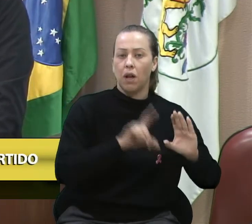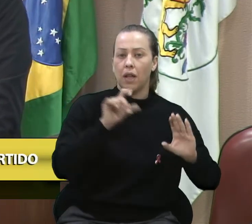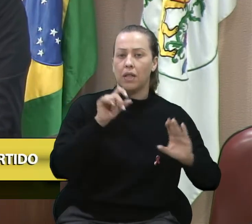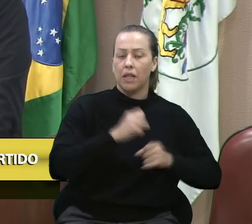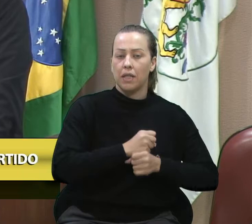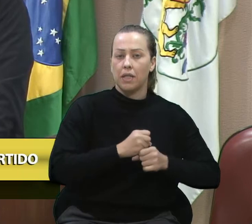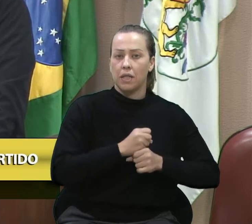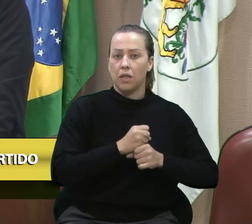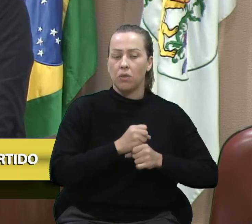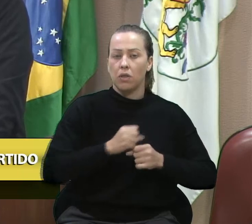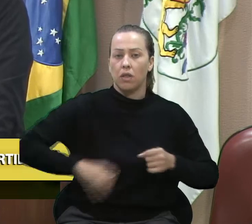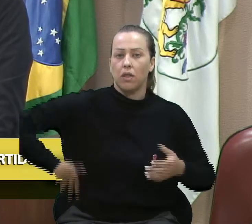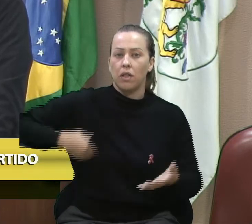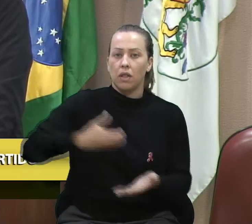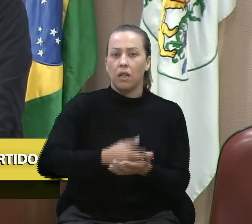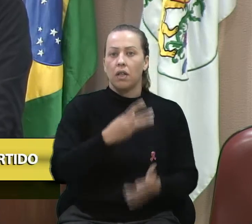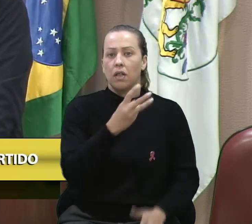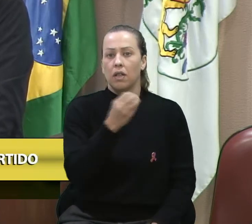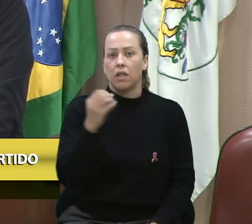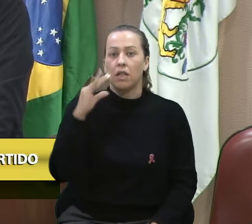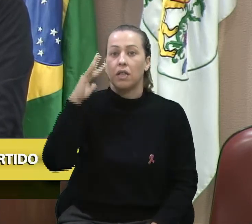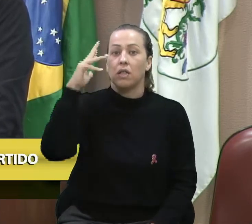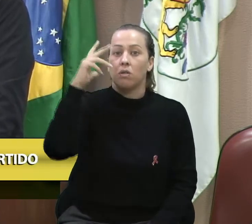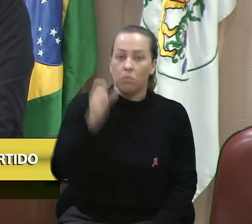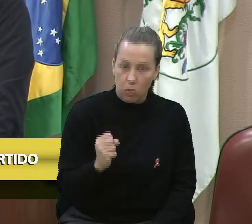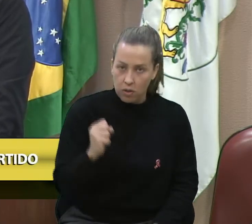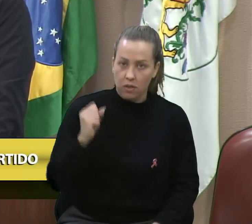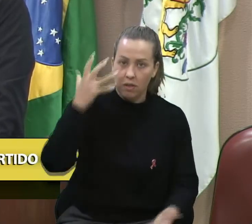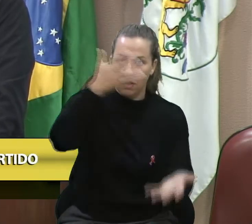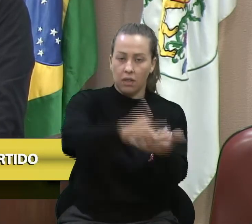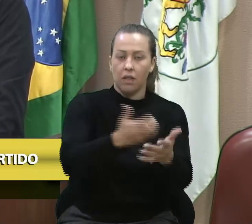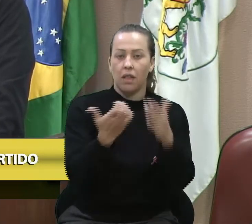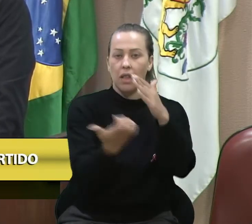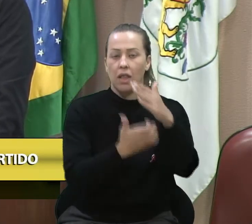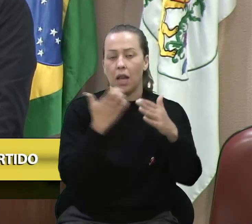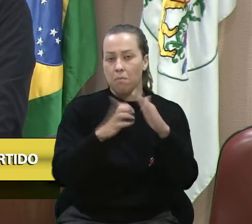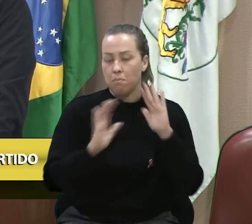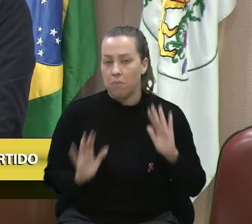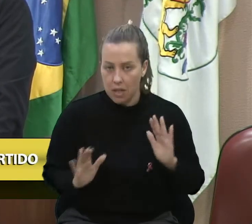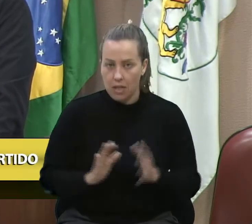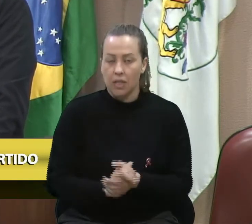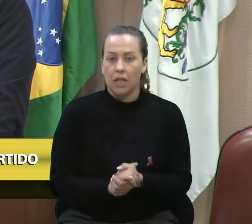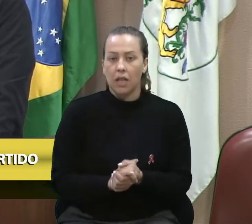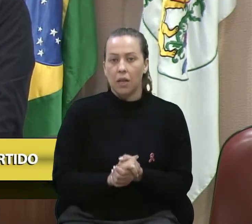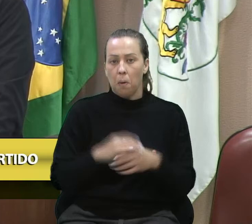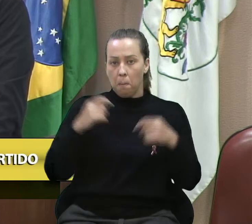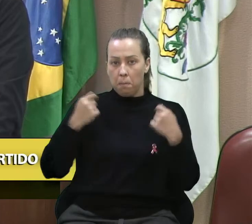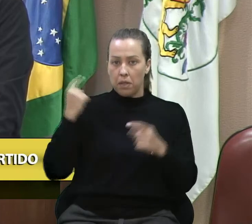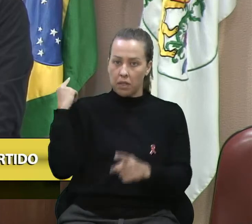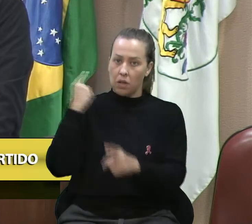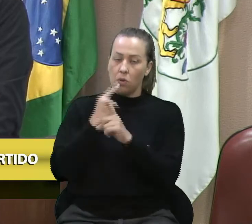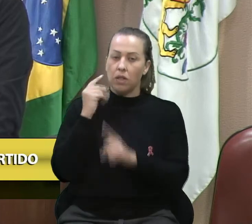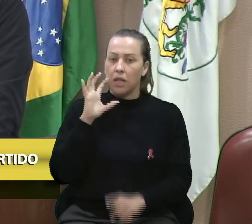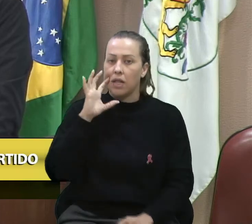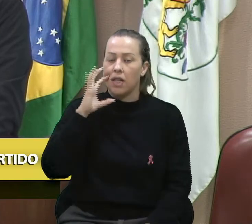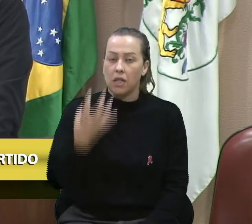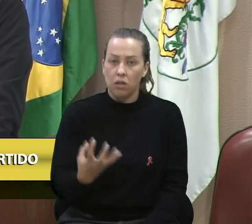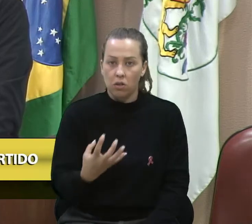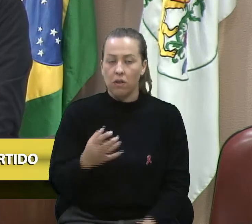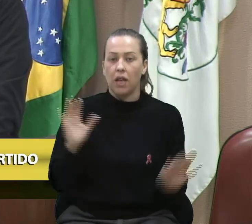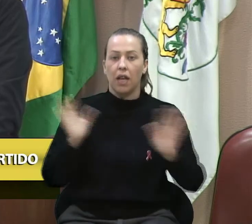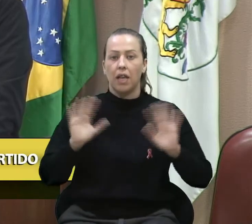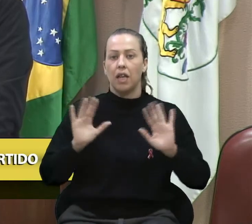anos a Prefeitura colocou R$300 milhões nessa empresa. Então, a gente precisa encontrar soluções que